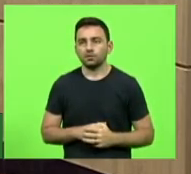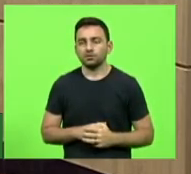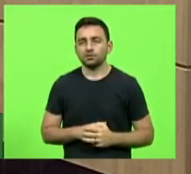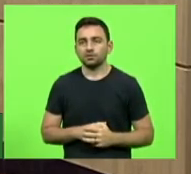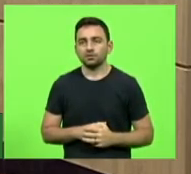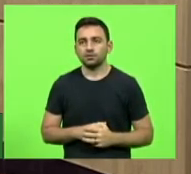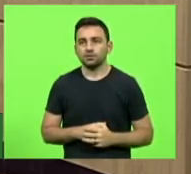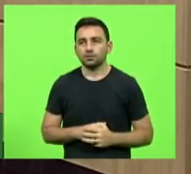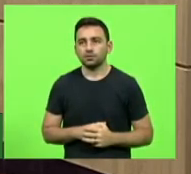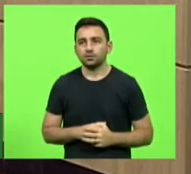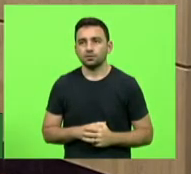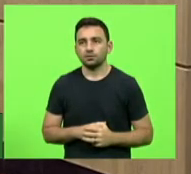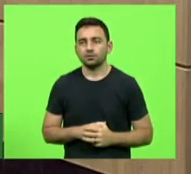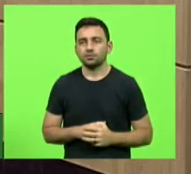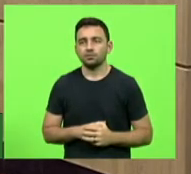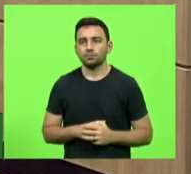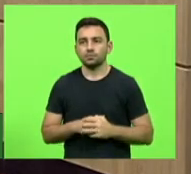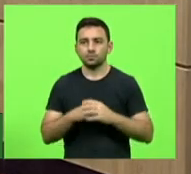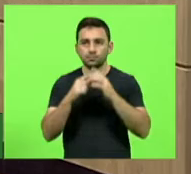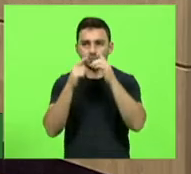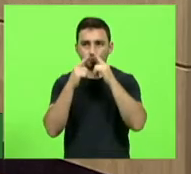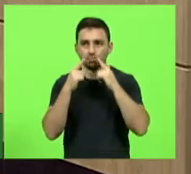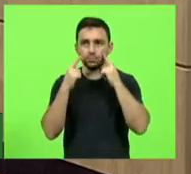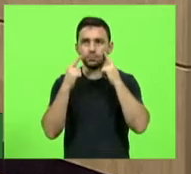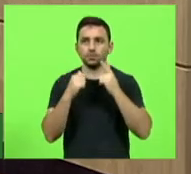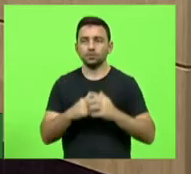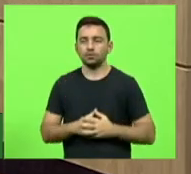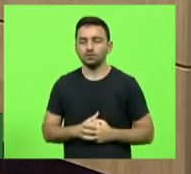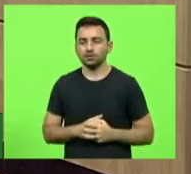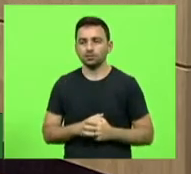Como vota o deputado Romildo Titon?